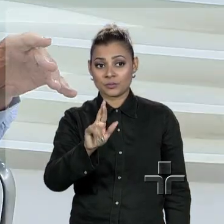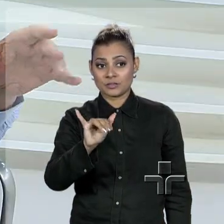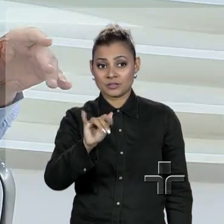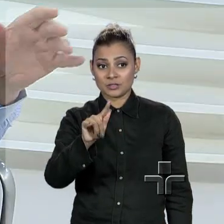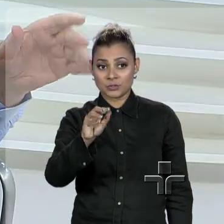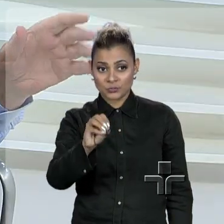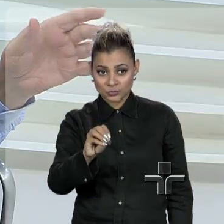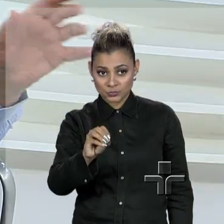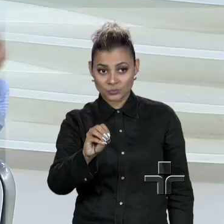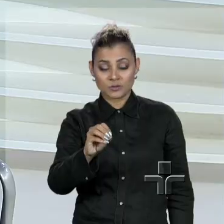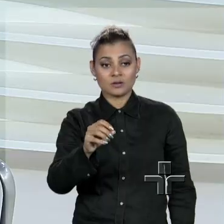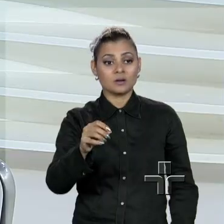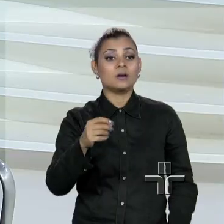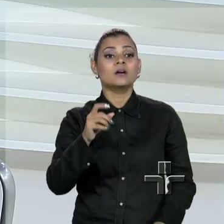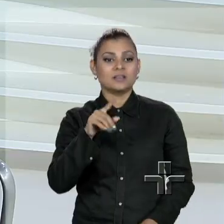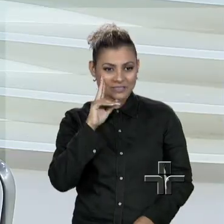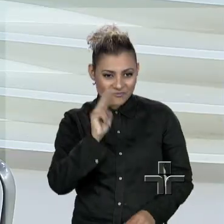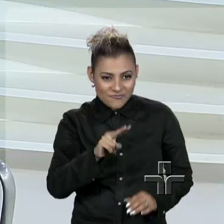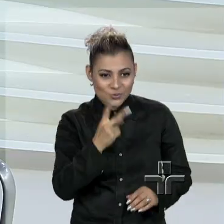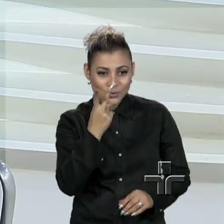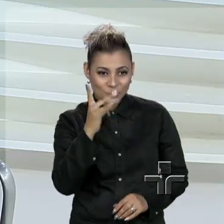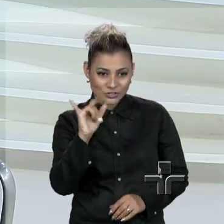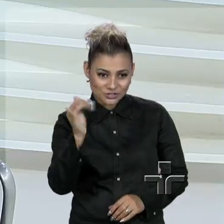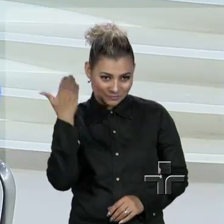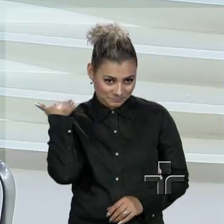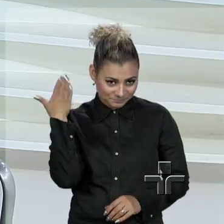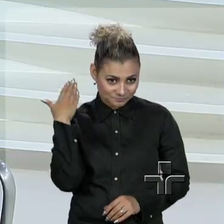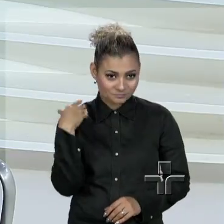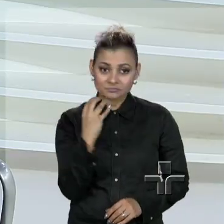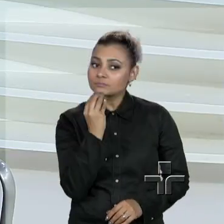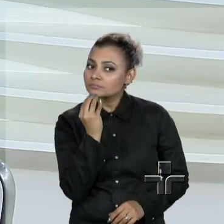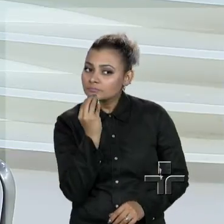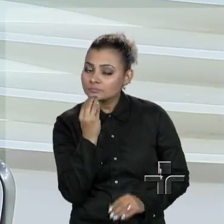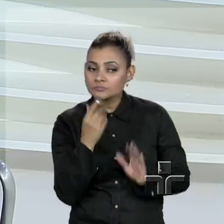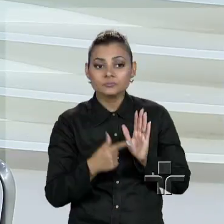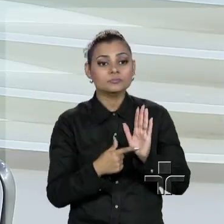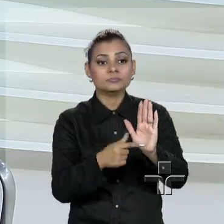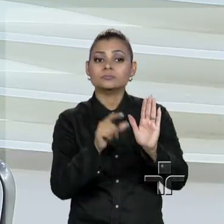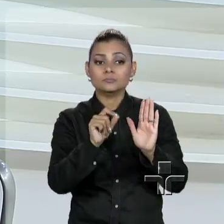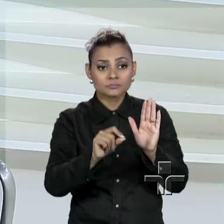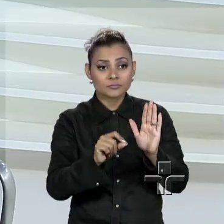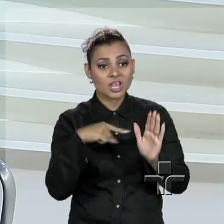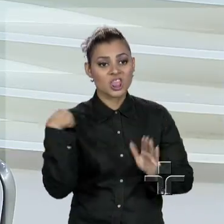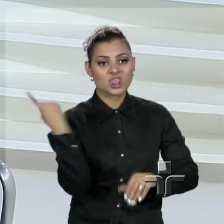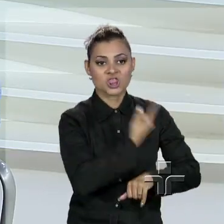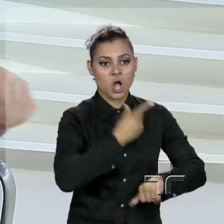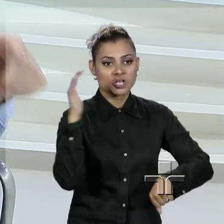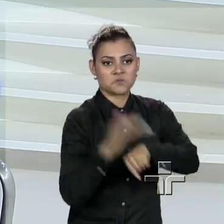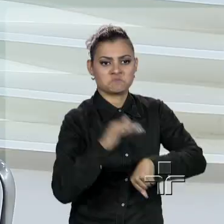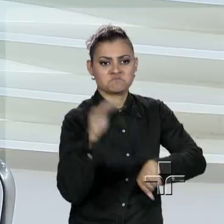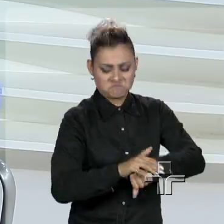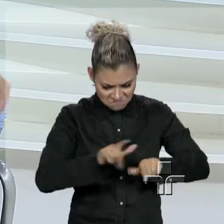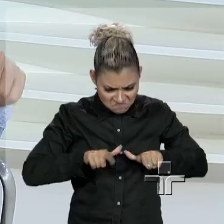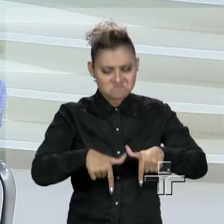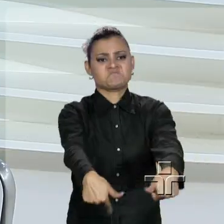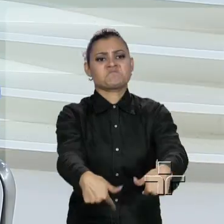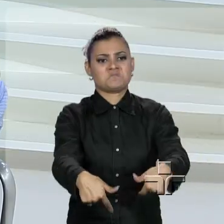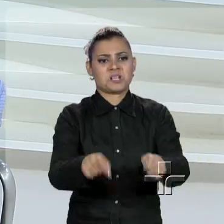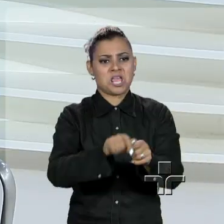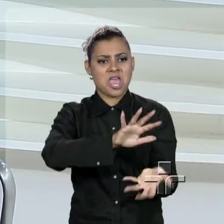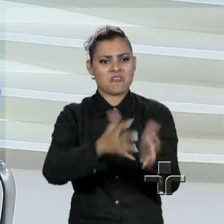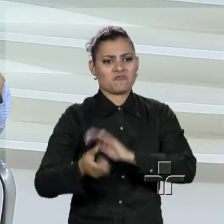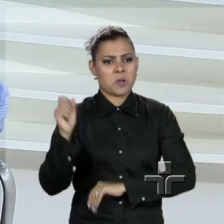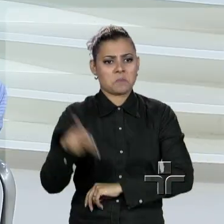surpreendeu o governo desses 2 dias, dizendo: nós vamos fazer a reforma tributária. É o Congresso quem